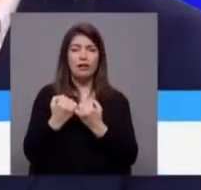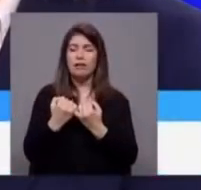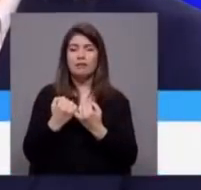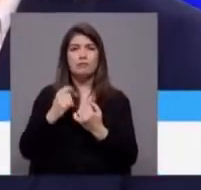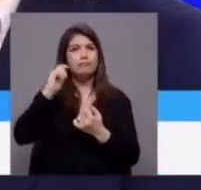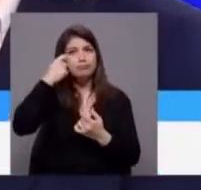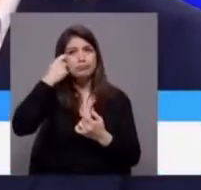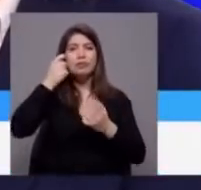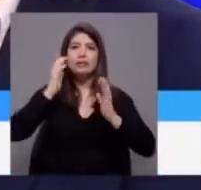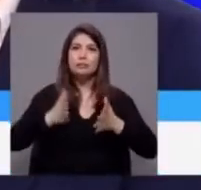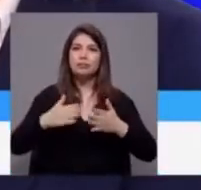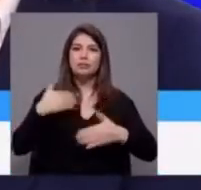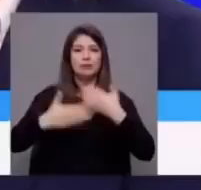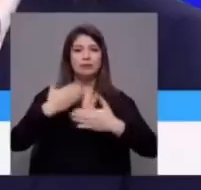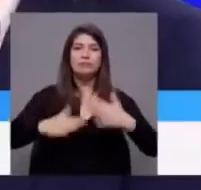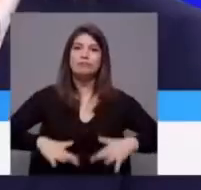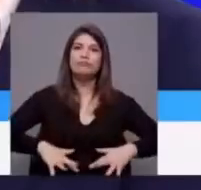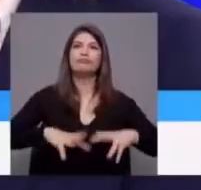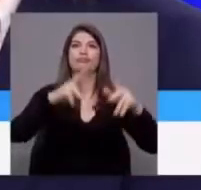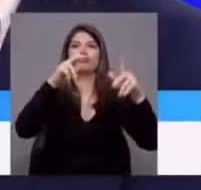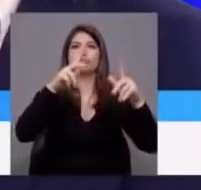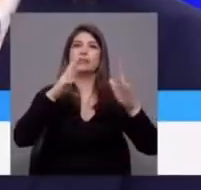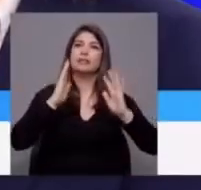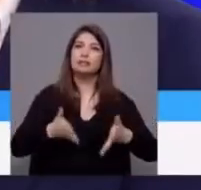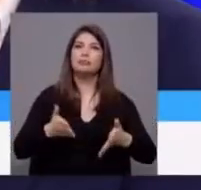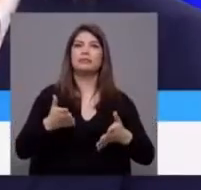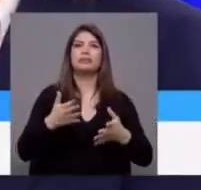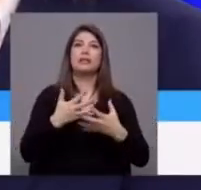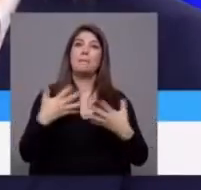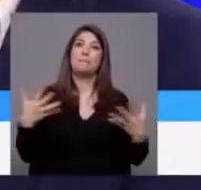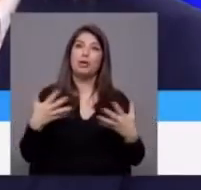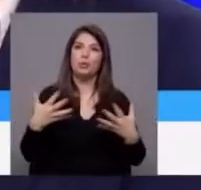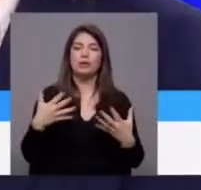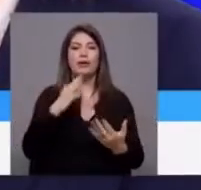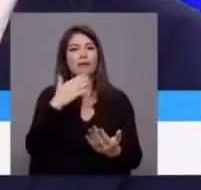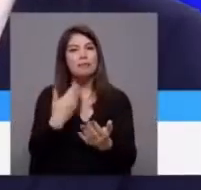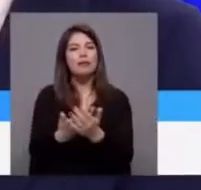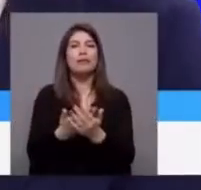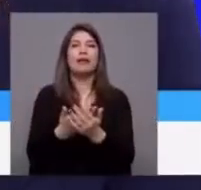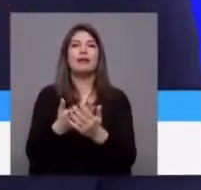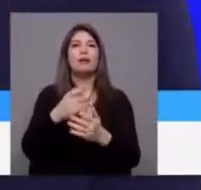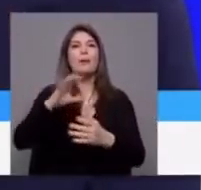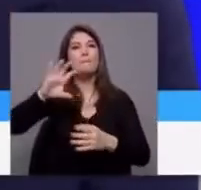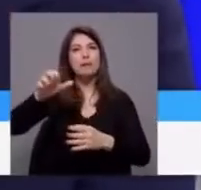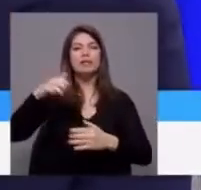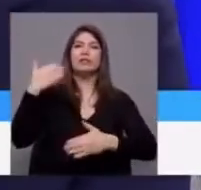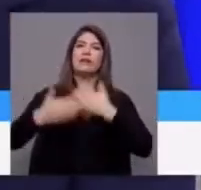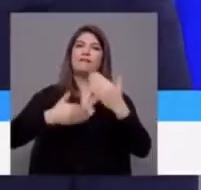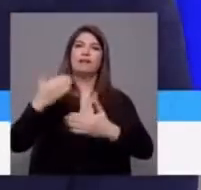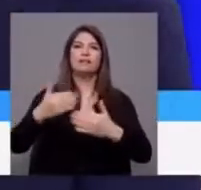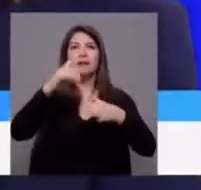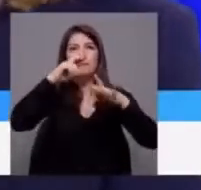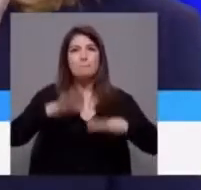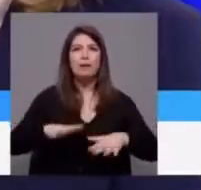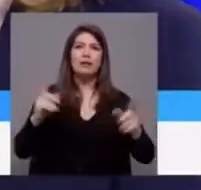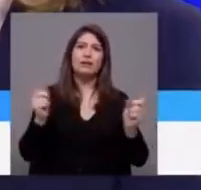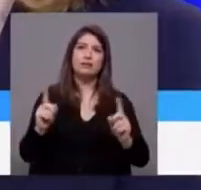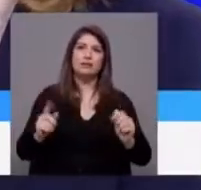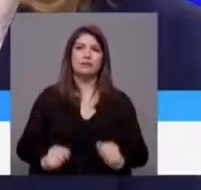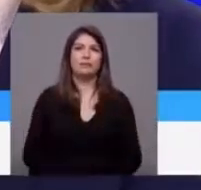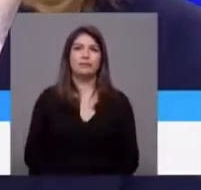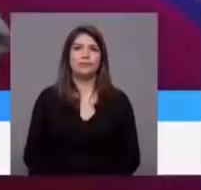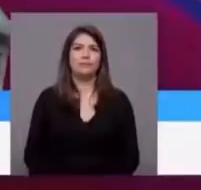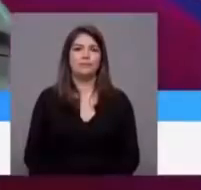E é por isso que nós precisamos de uma maioria que dê estabilidade para que o país não esteja a parar, que o país não esteja de crise em crise e que o país possa avançar. Catarina Martins, quando é que,